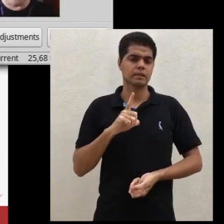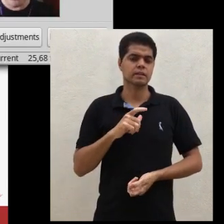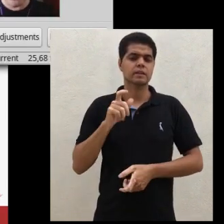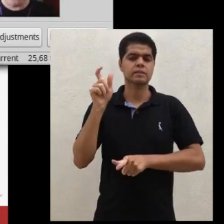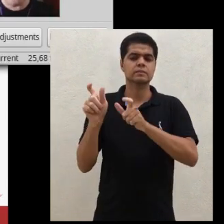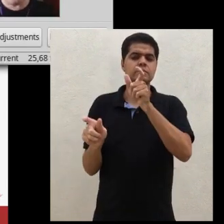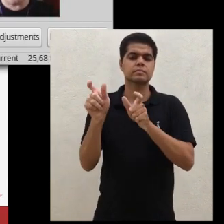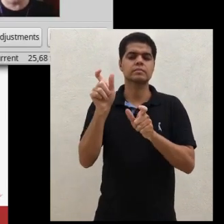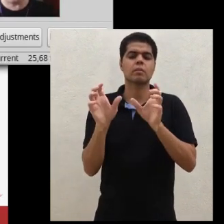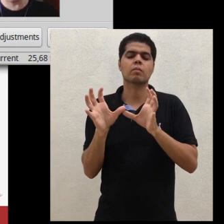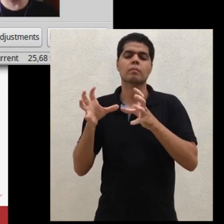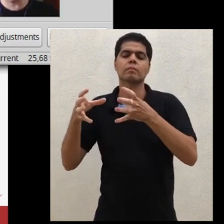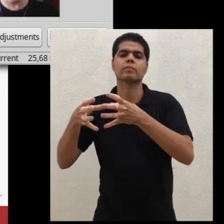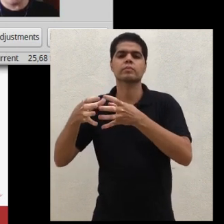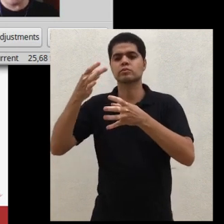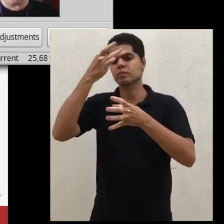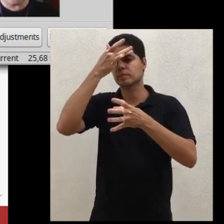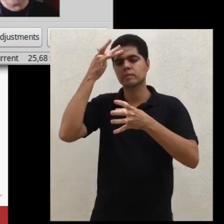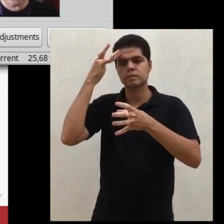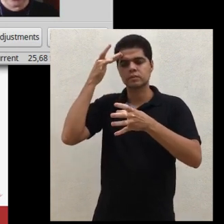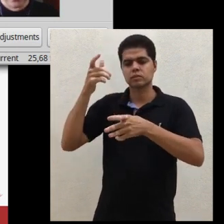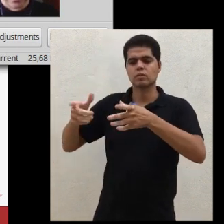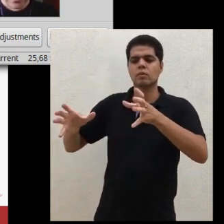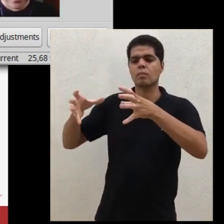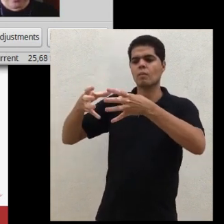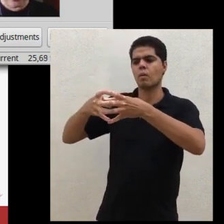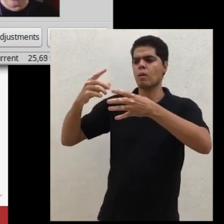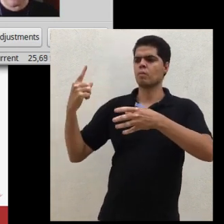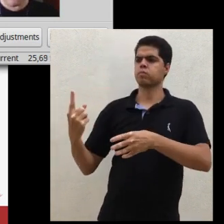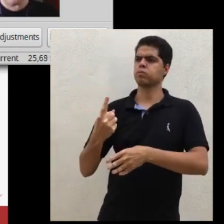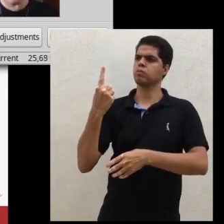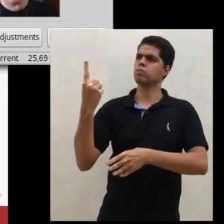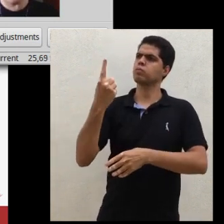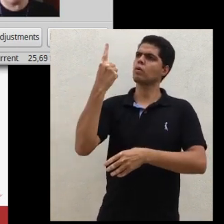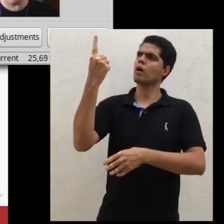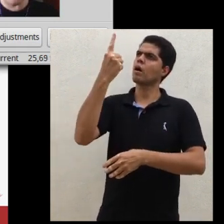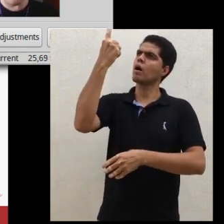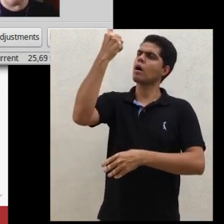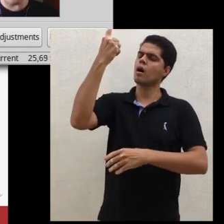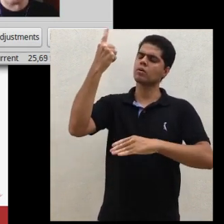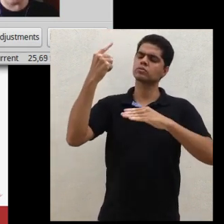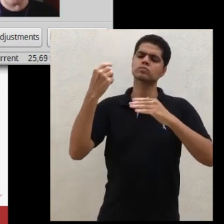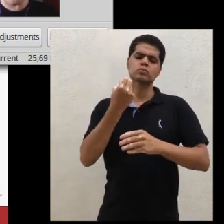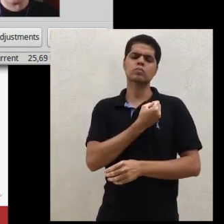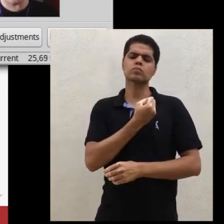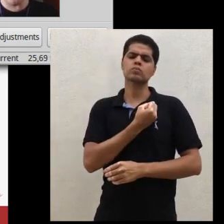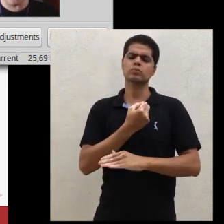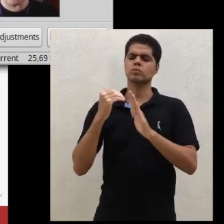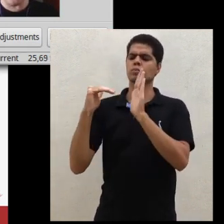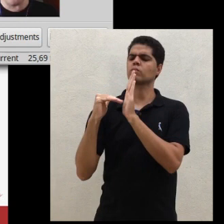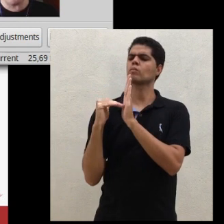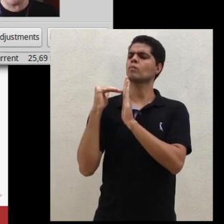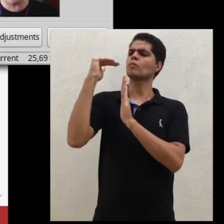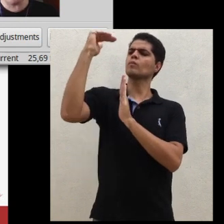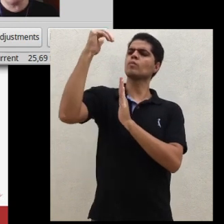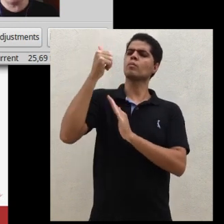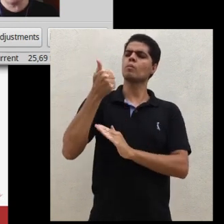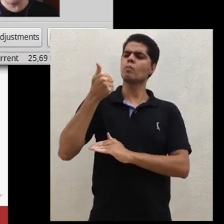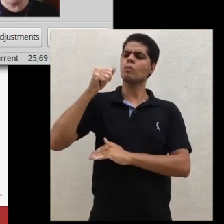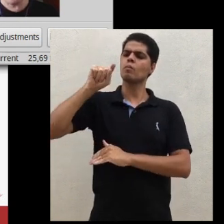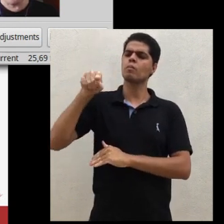por exemplo, o conjunto das pessoas que são altas, na lógica clássica você vai falar uma pessoa acima de